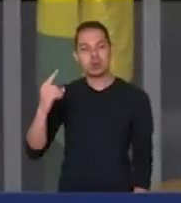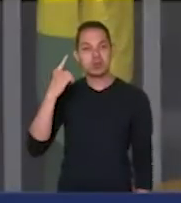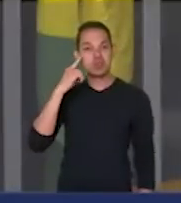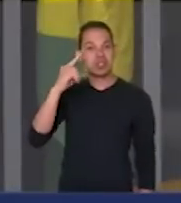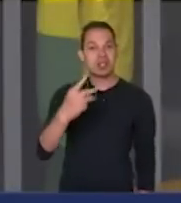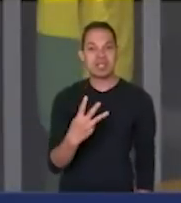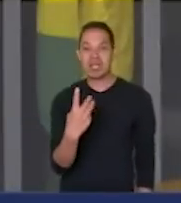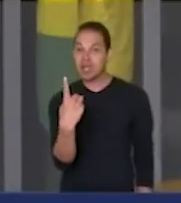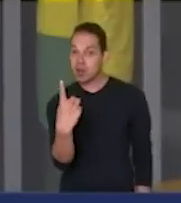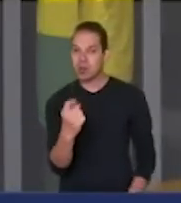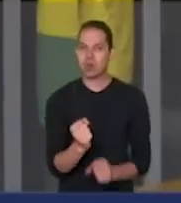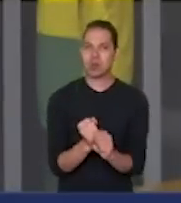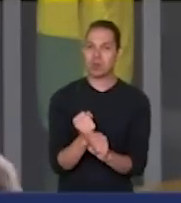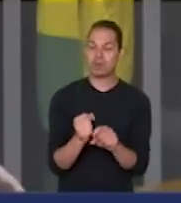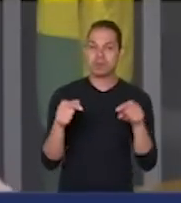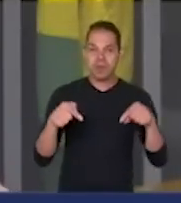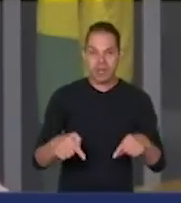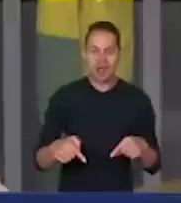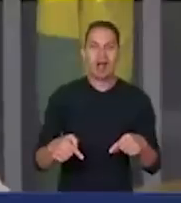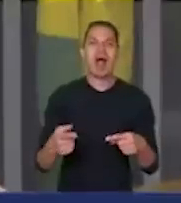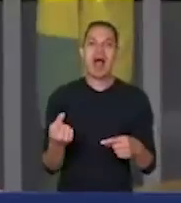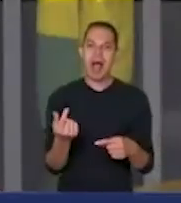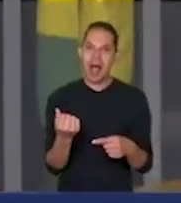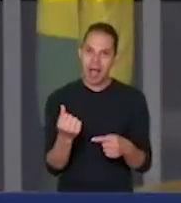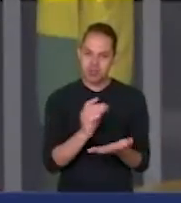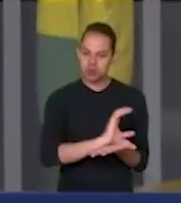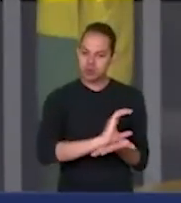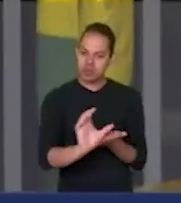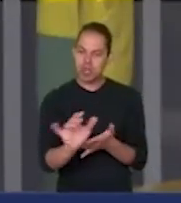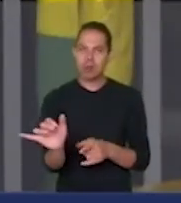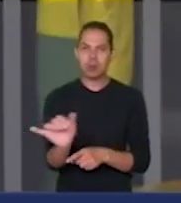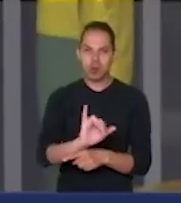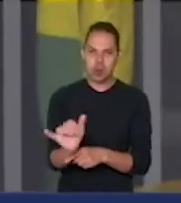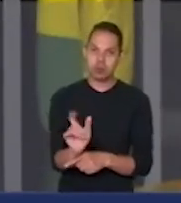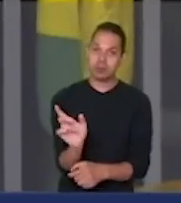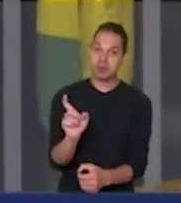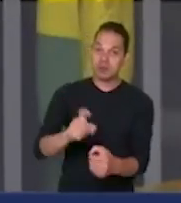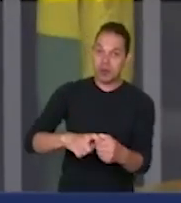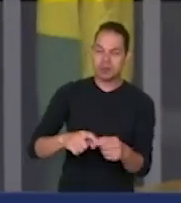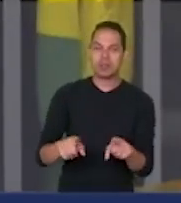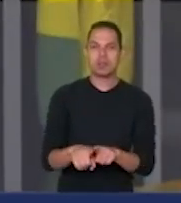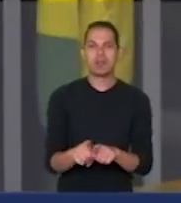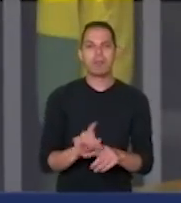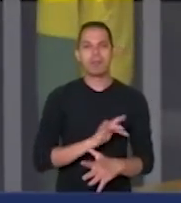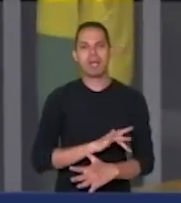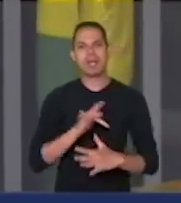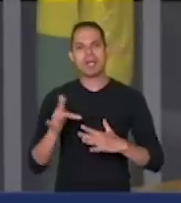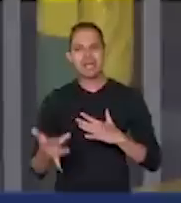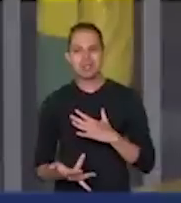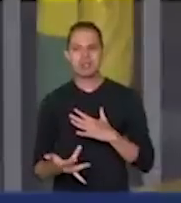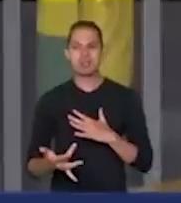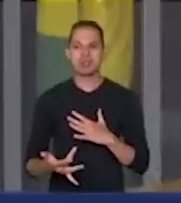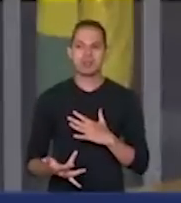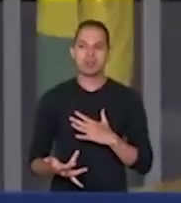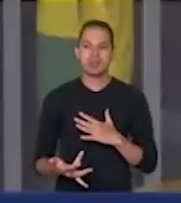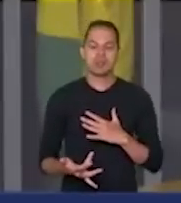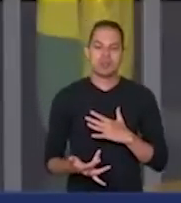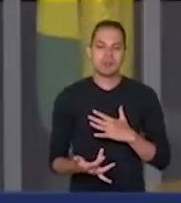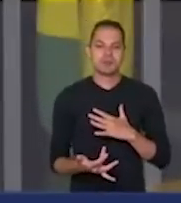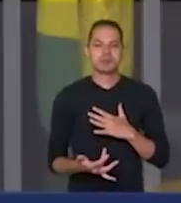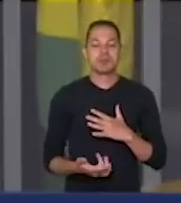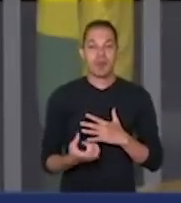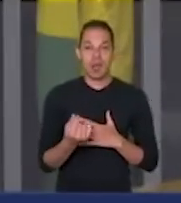Quando se tem a monetização do YouTube e das redes sociais como uma fonte de